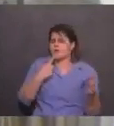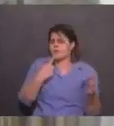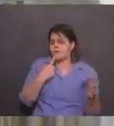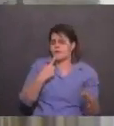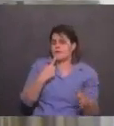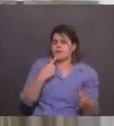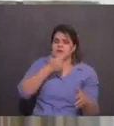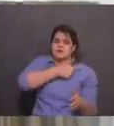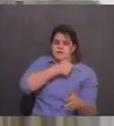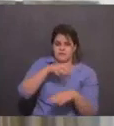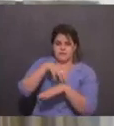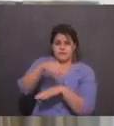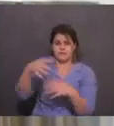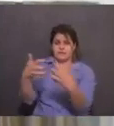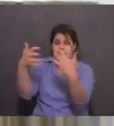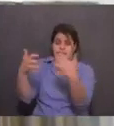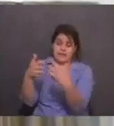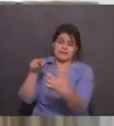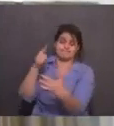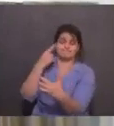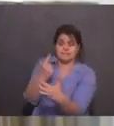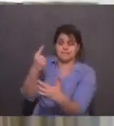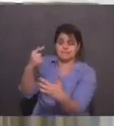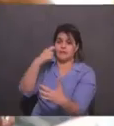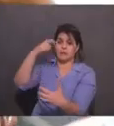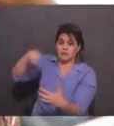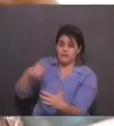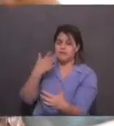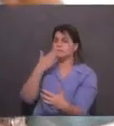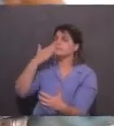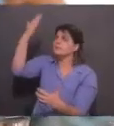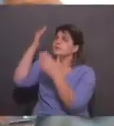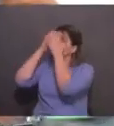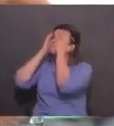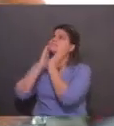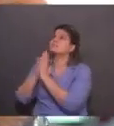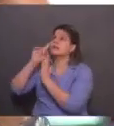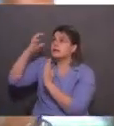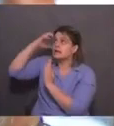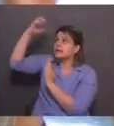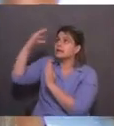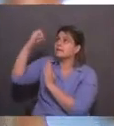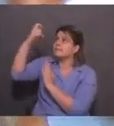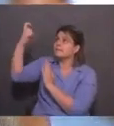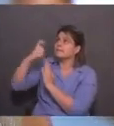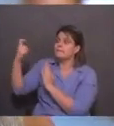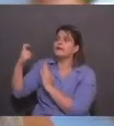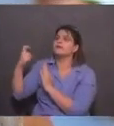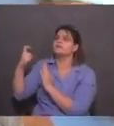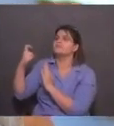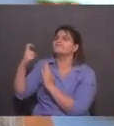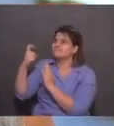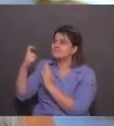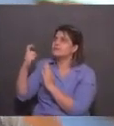guerra, especialmente na Ucrânia, pedindo a intercessão de Maria, Rainha da Paz, pela